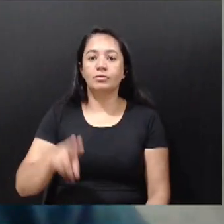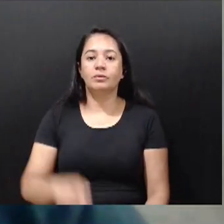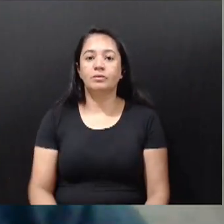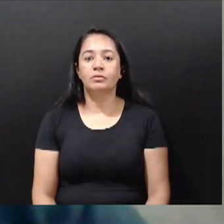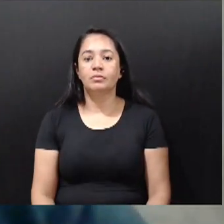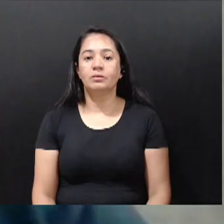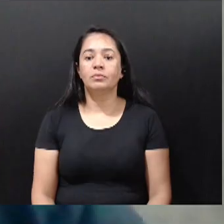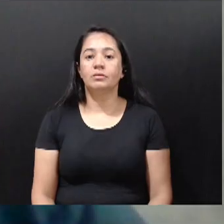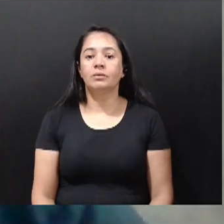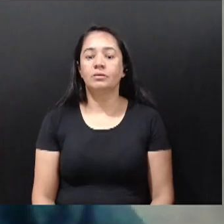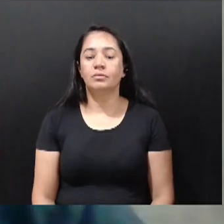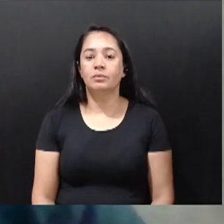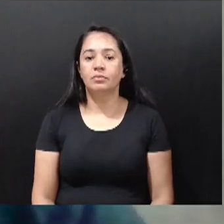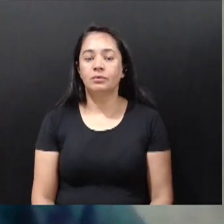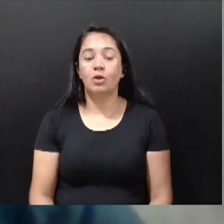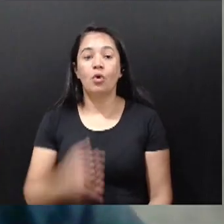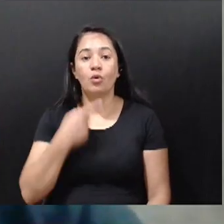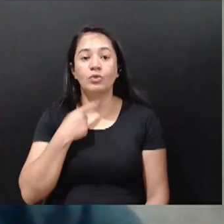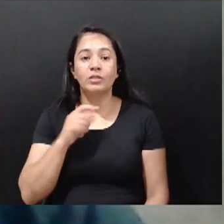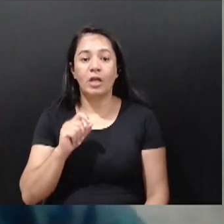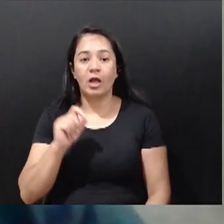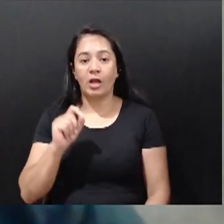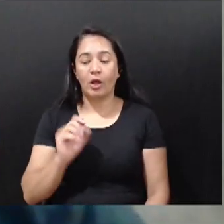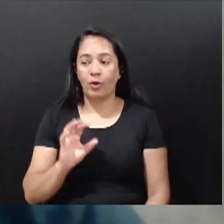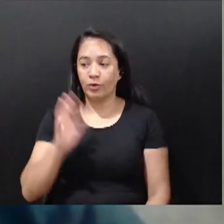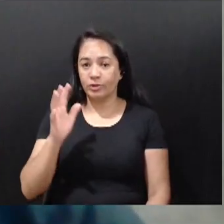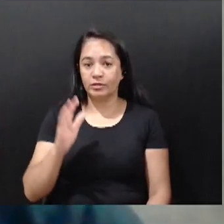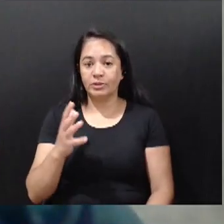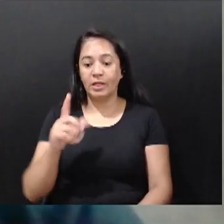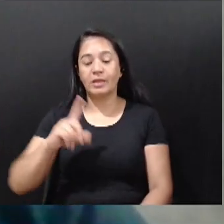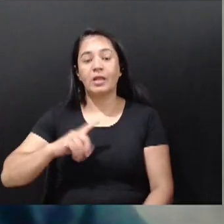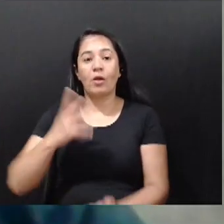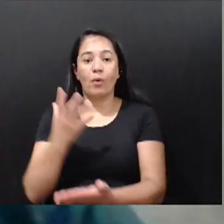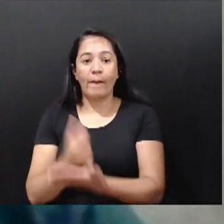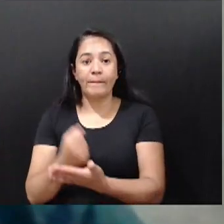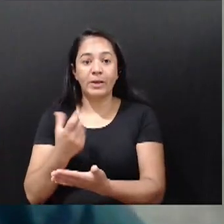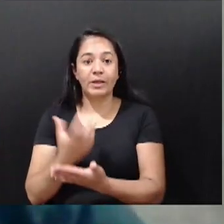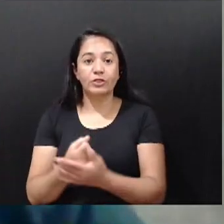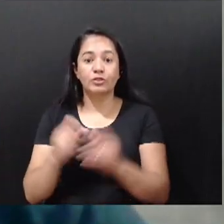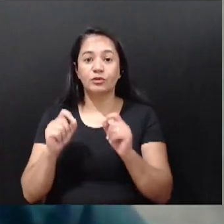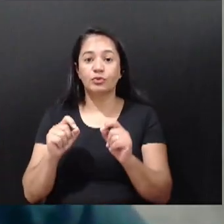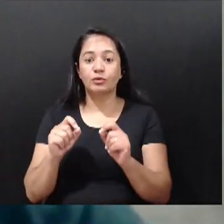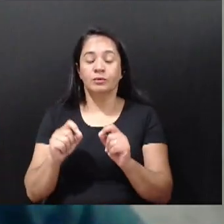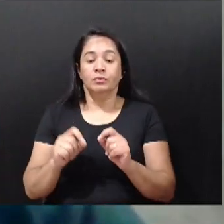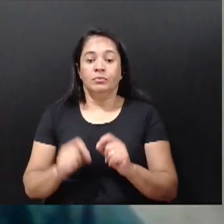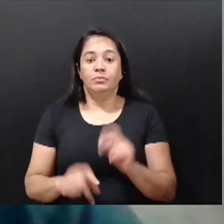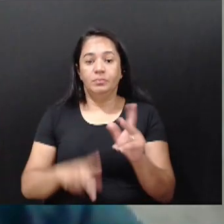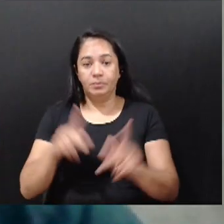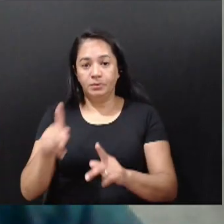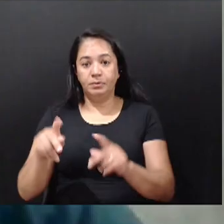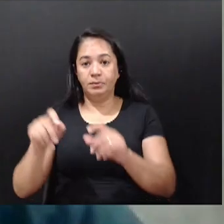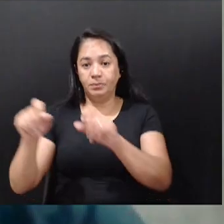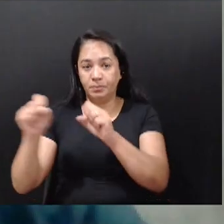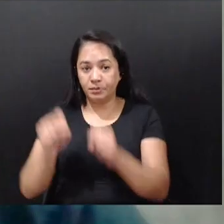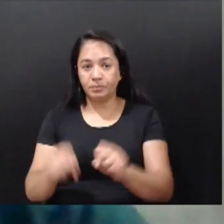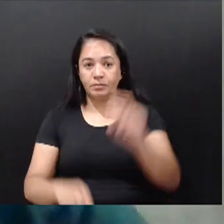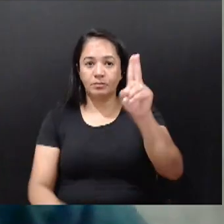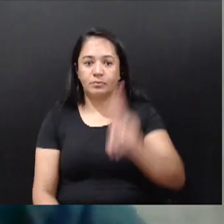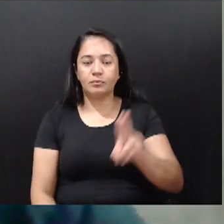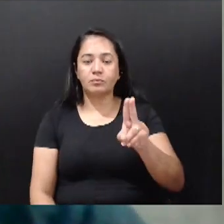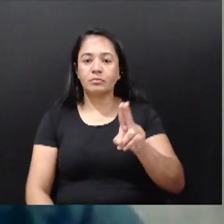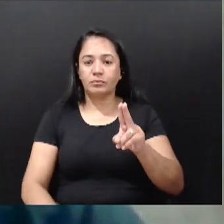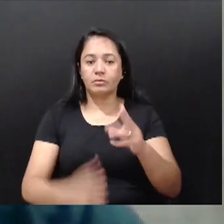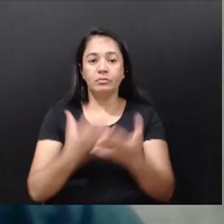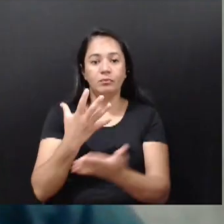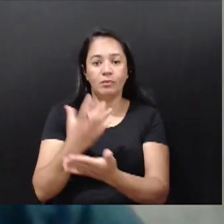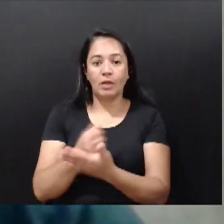o desejo, ele veio nesse sentido de ter um aplicativo do qual a população pudesse utilizar, pudesse fazer o download gratuitamente,